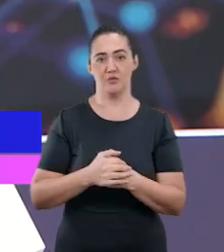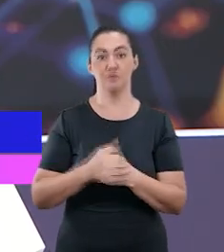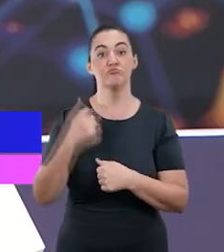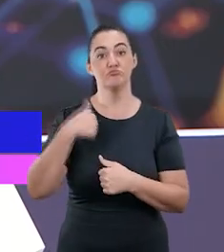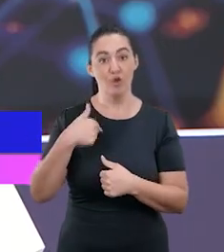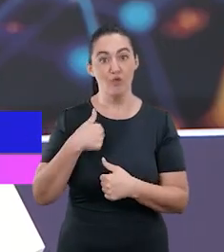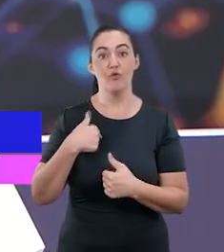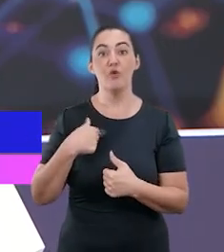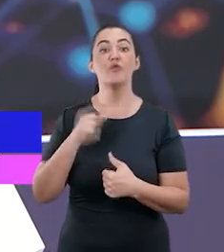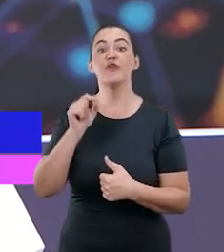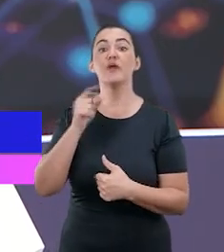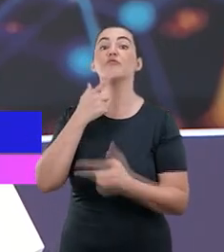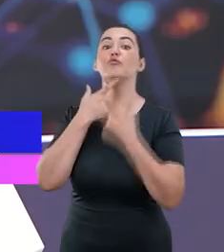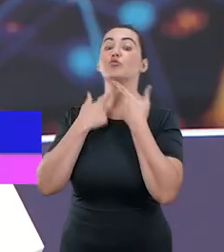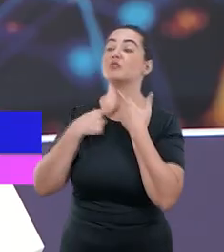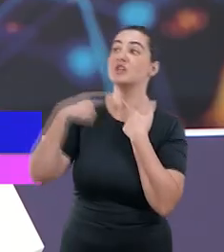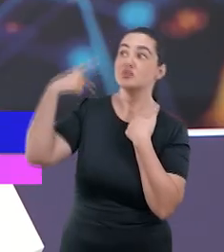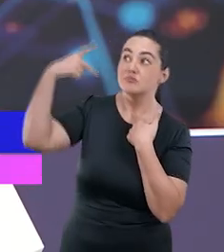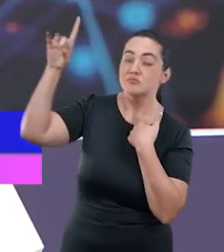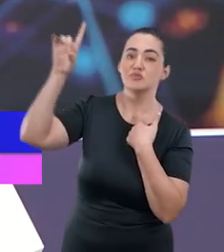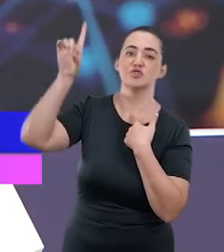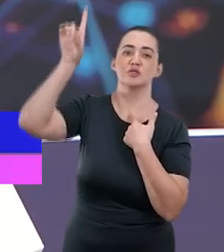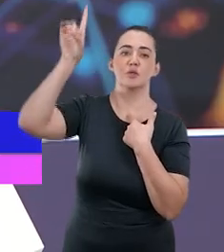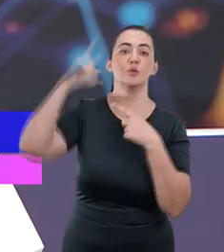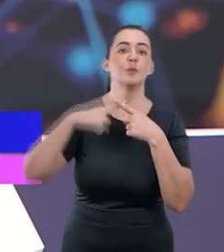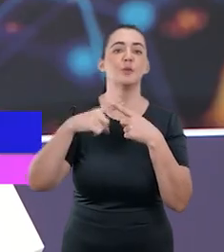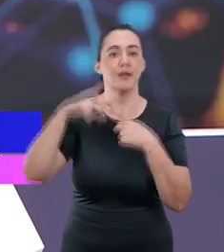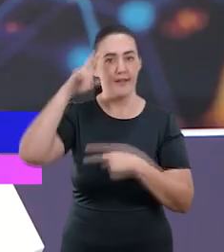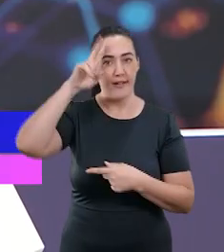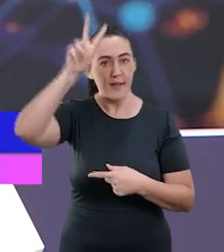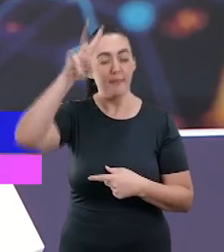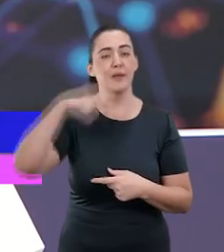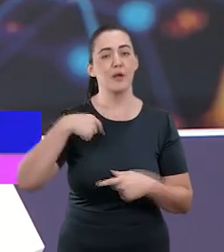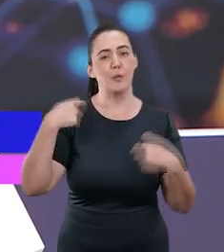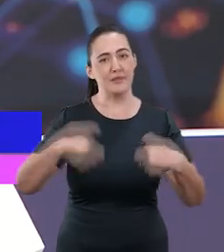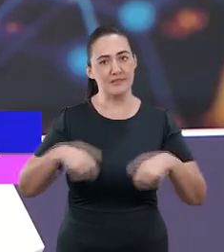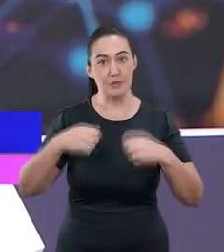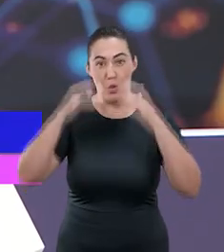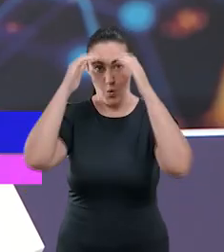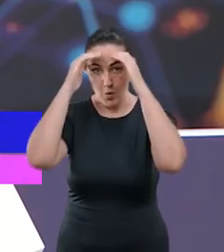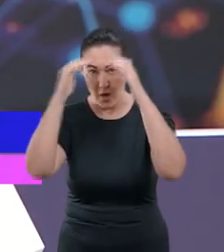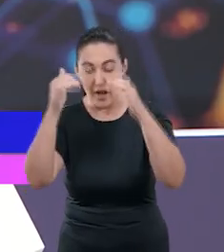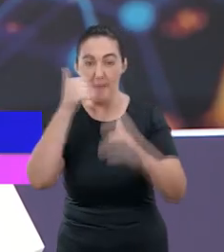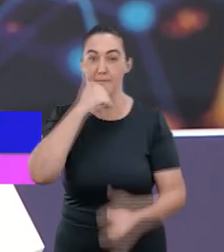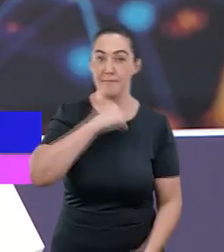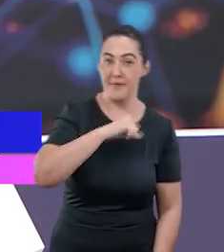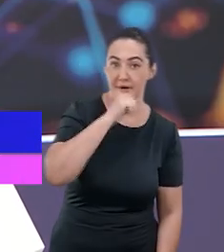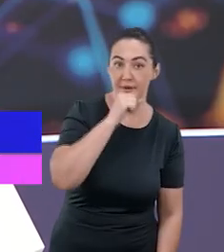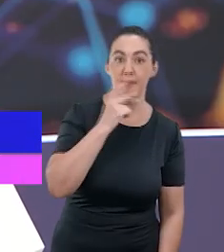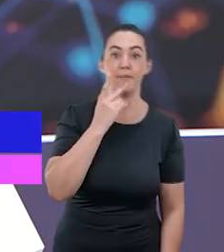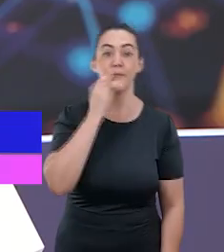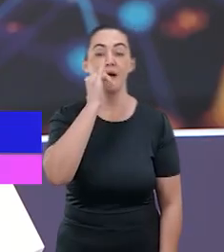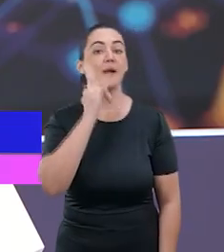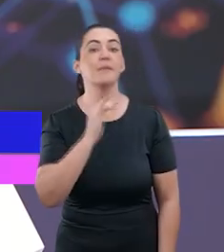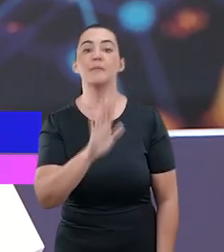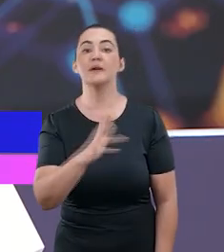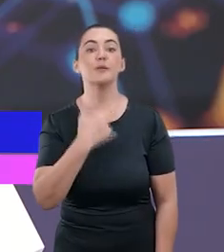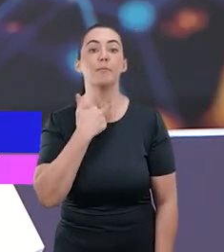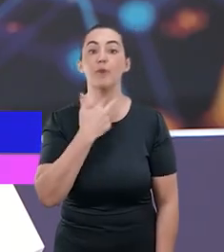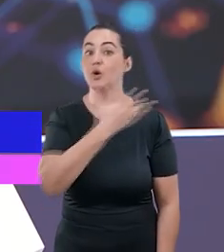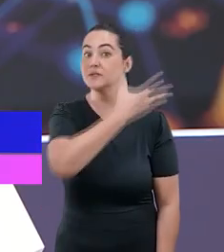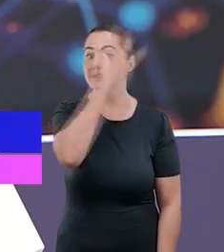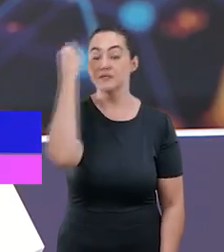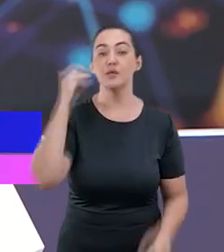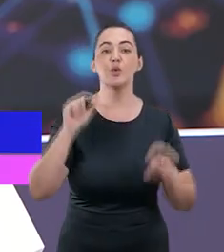de acordo com a vontade de Deus. Porque, lembre-se, eu devo honrar meu pai e minha mãe aqui na terra. Mas eu não posso esquecer que